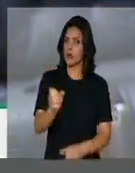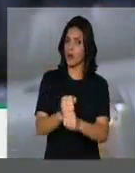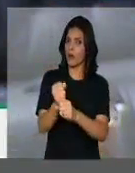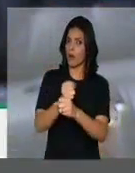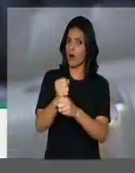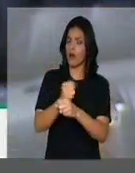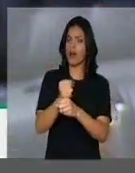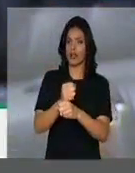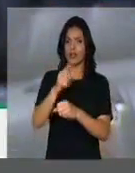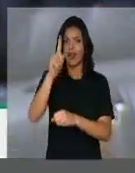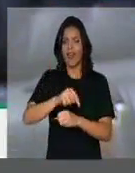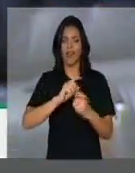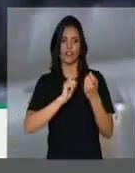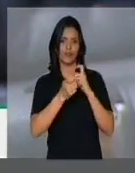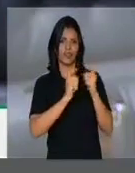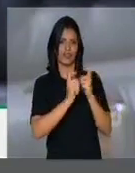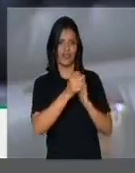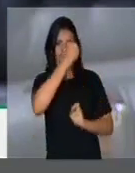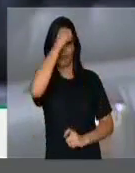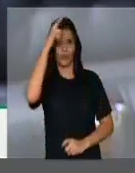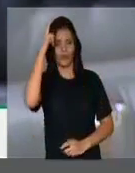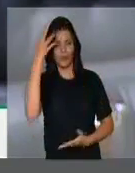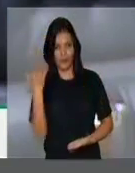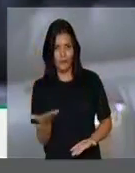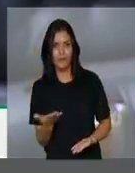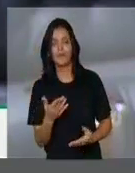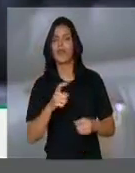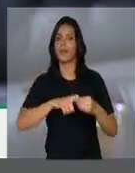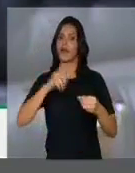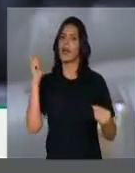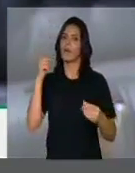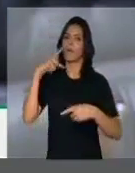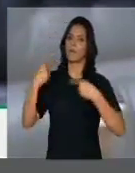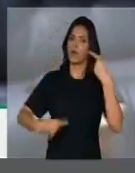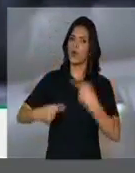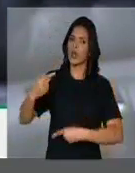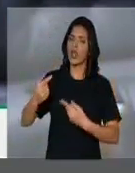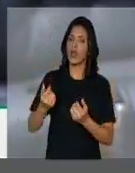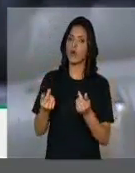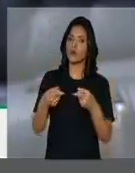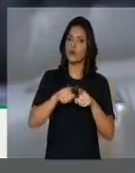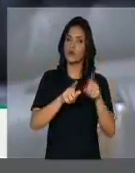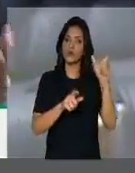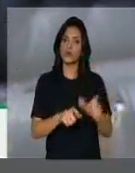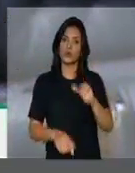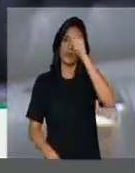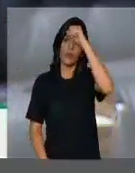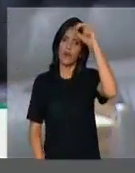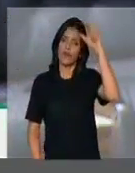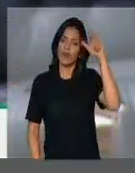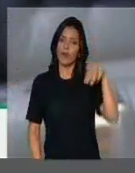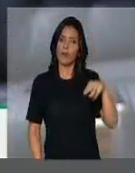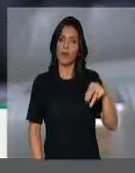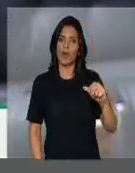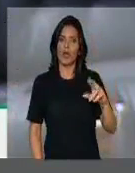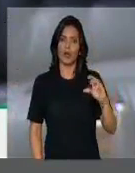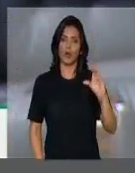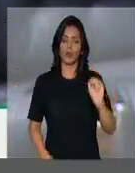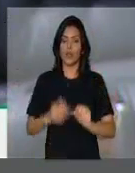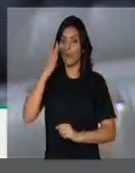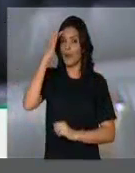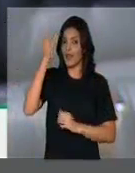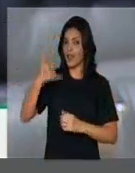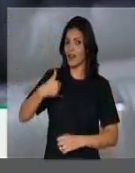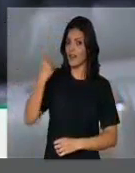anos de emancipação política. Nessa oportunidade estive com o prefeito Marcos Galvão, é amanhã o aniversário da cidade,